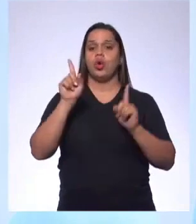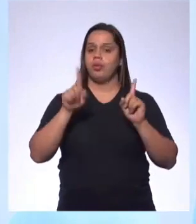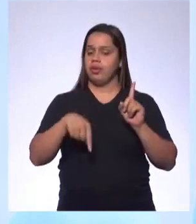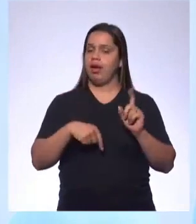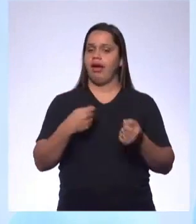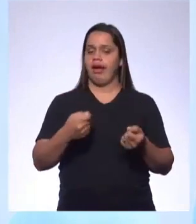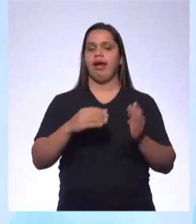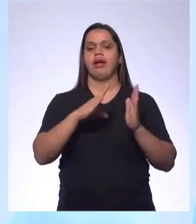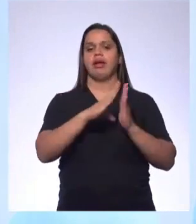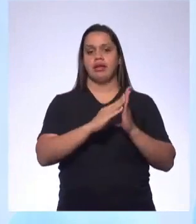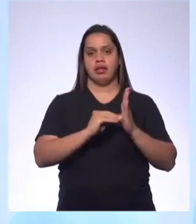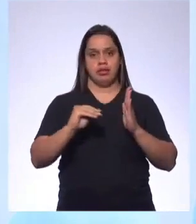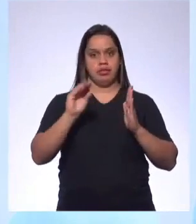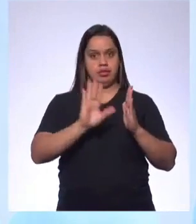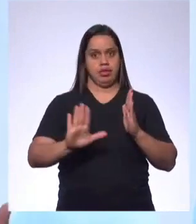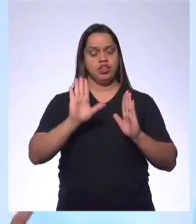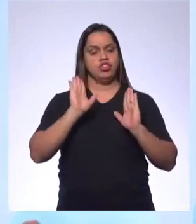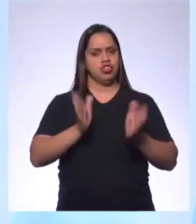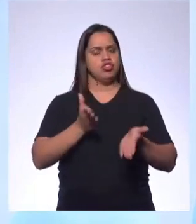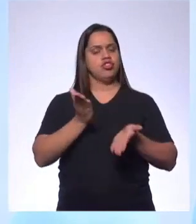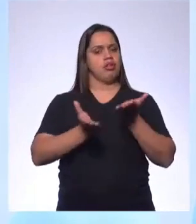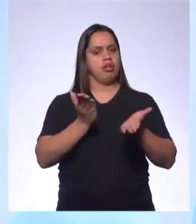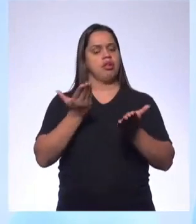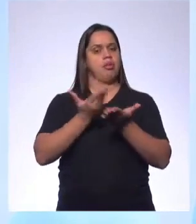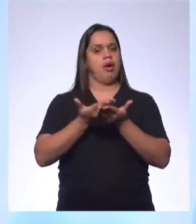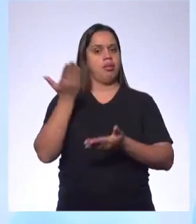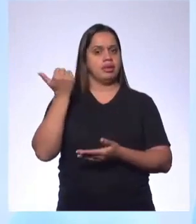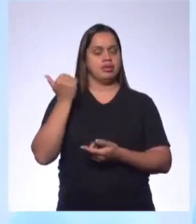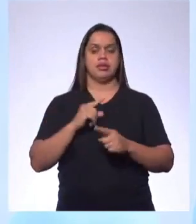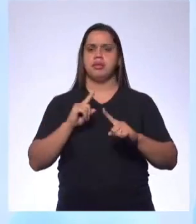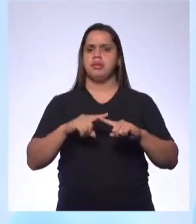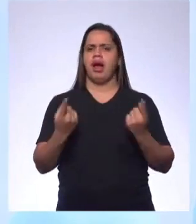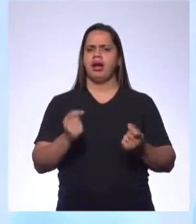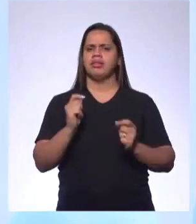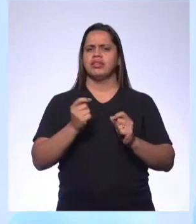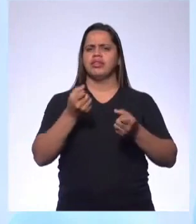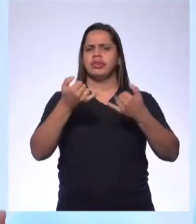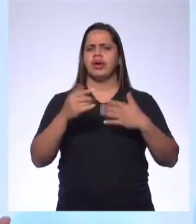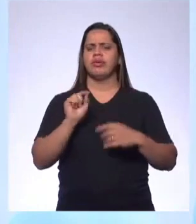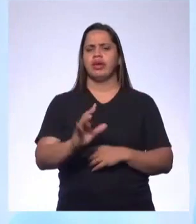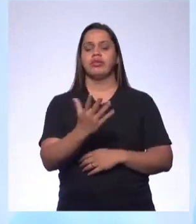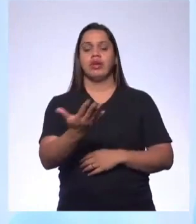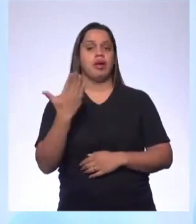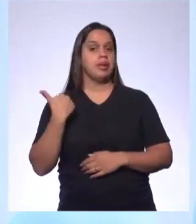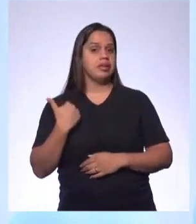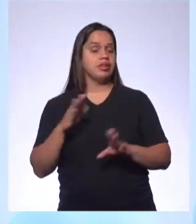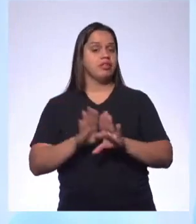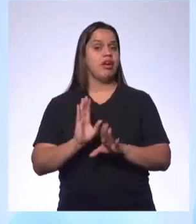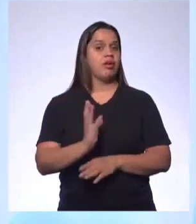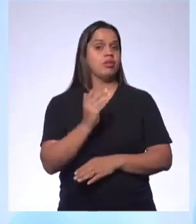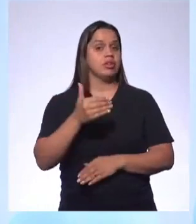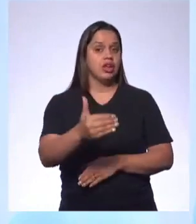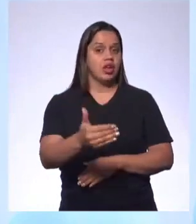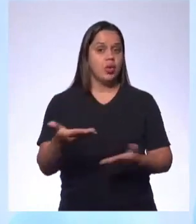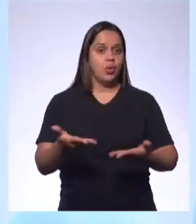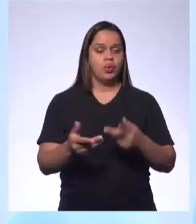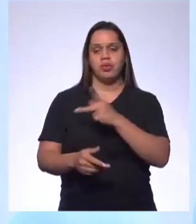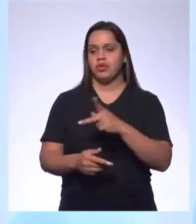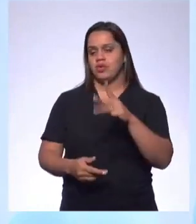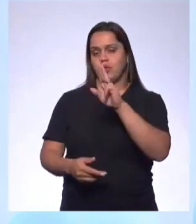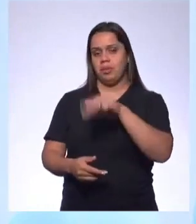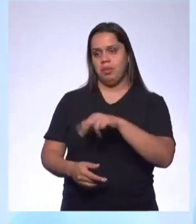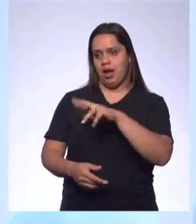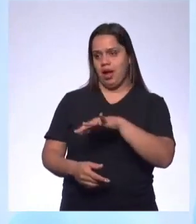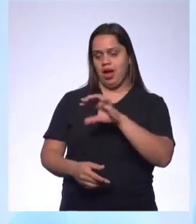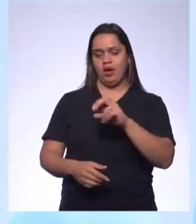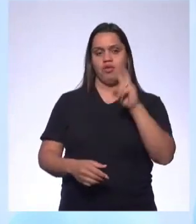já tratamos a aula passada. Mas antes de eu explicar o que aconteceu na aula passada, o que vai acontecer hoje, o professor Mauro vai ler para a gente